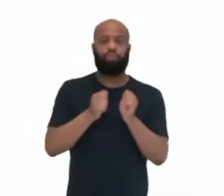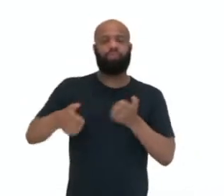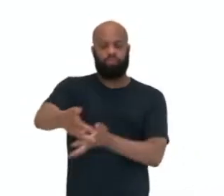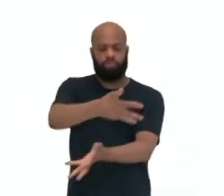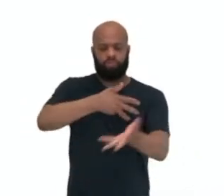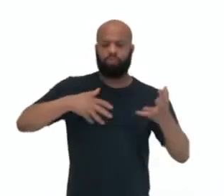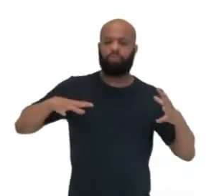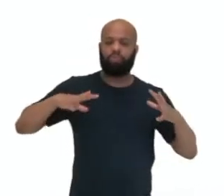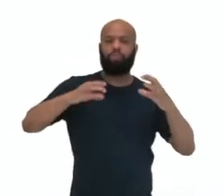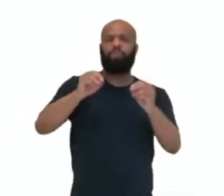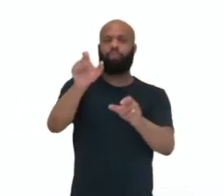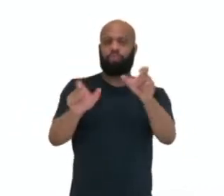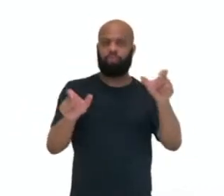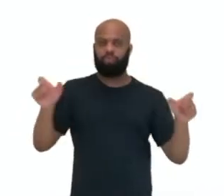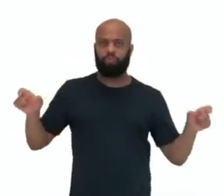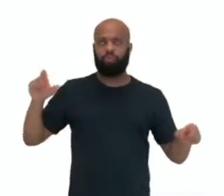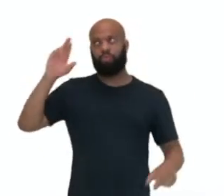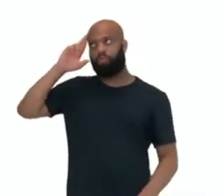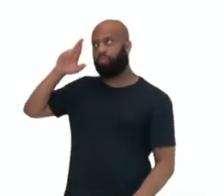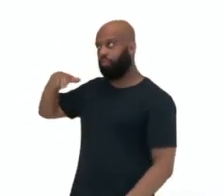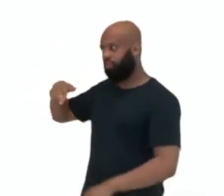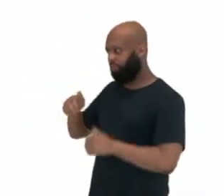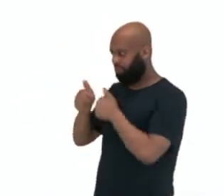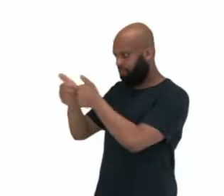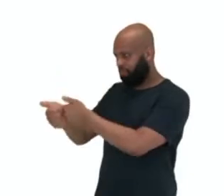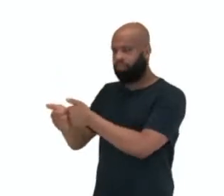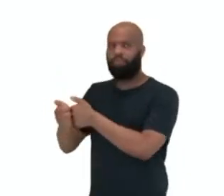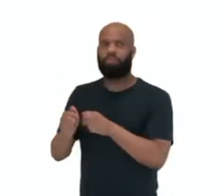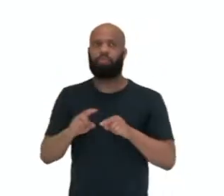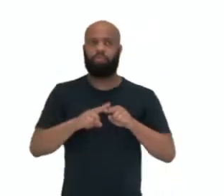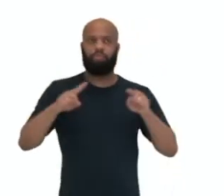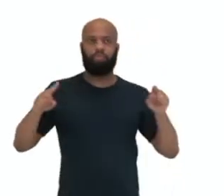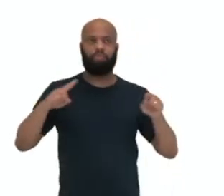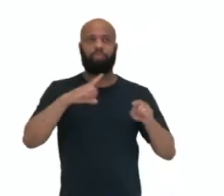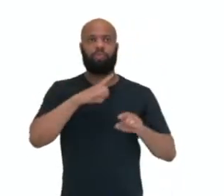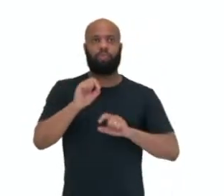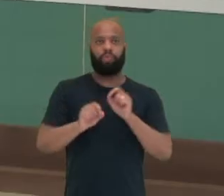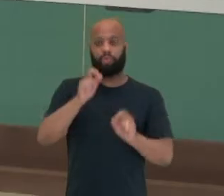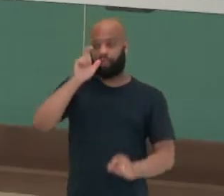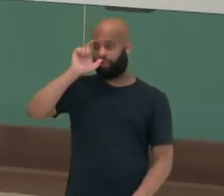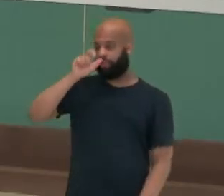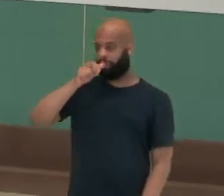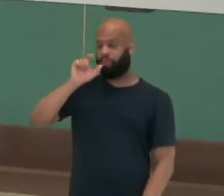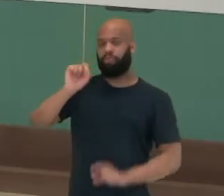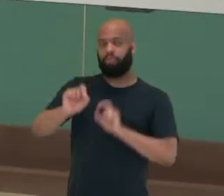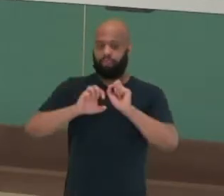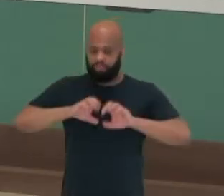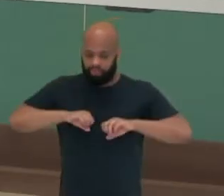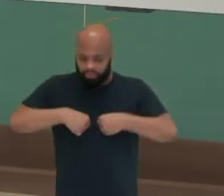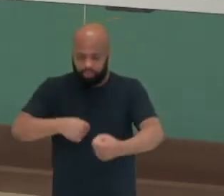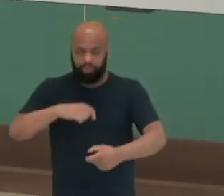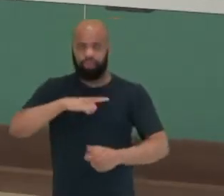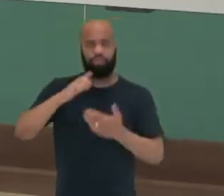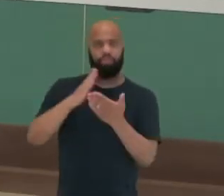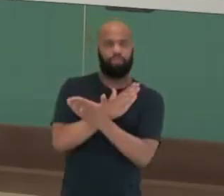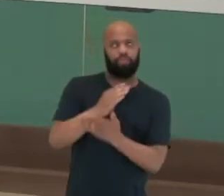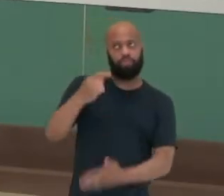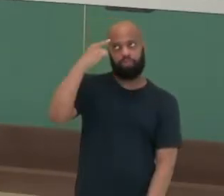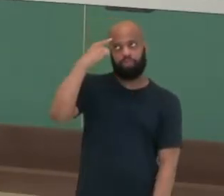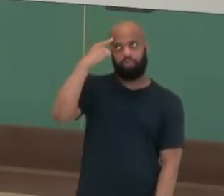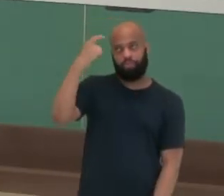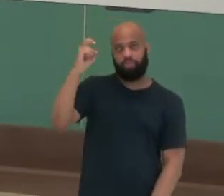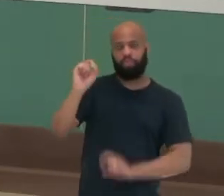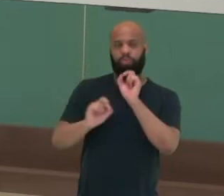por todas as pessoas racionais. Já o René Descartes defendia justamente que algumas ideias